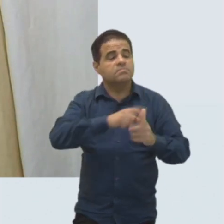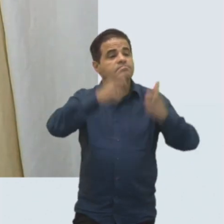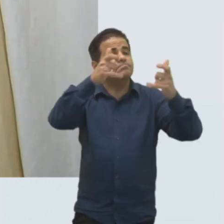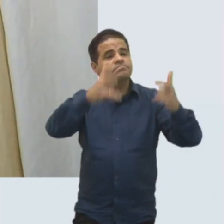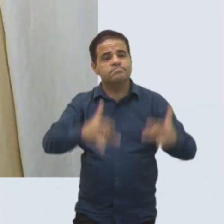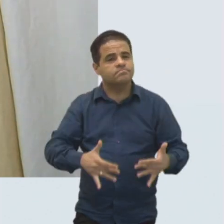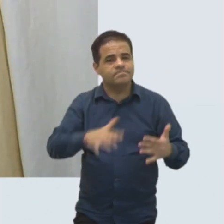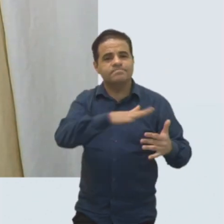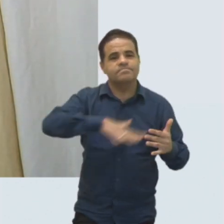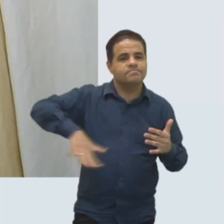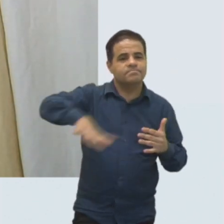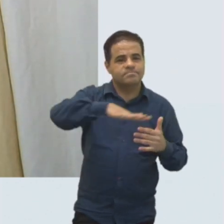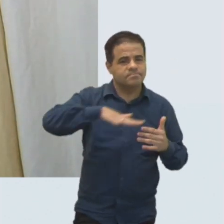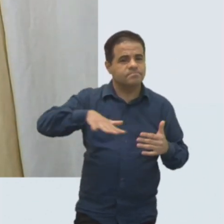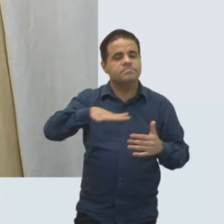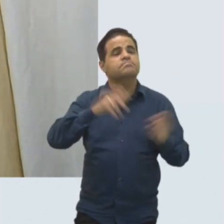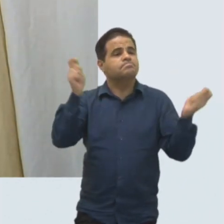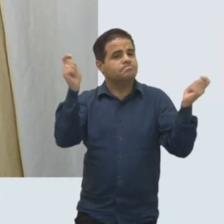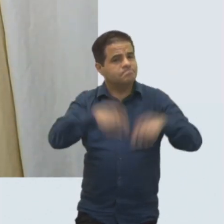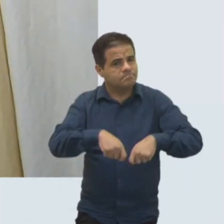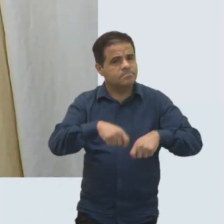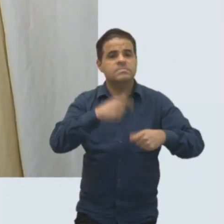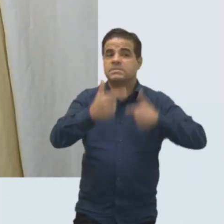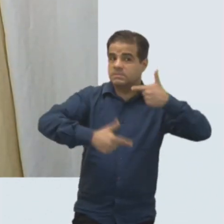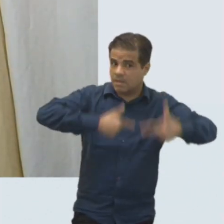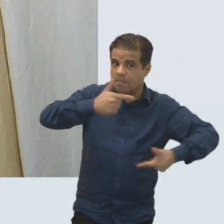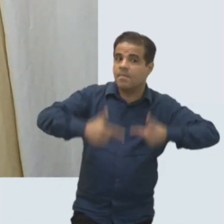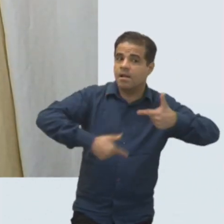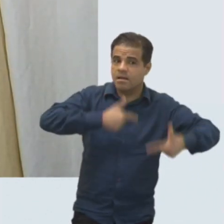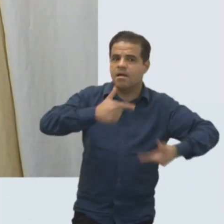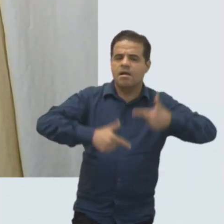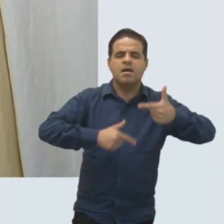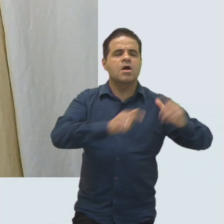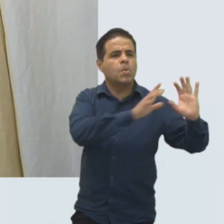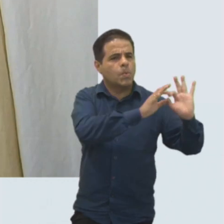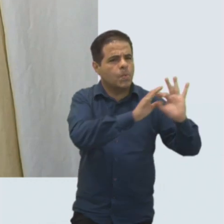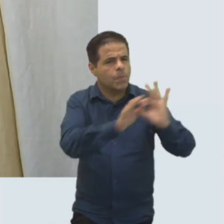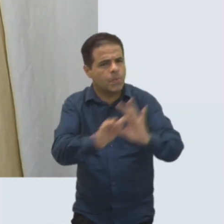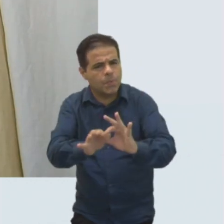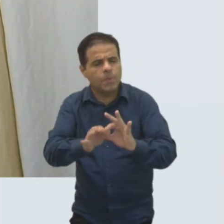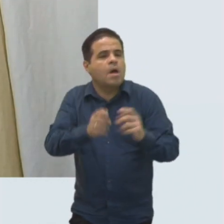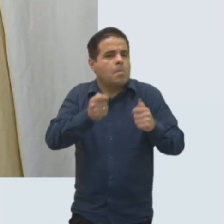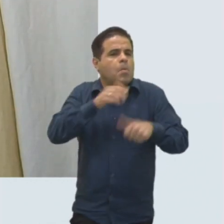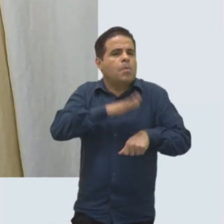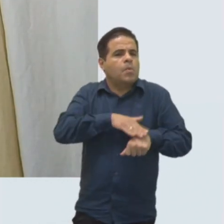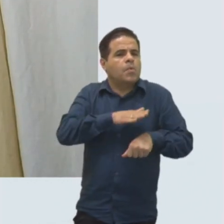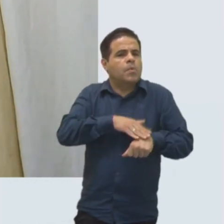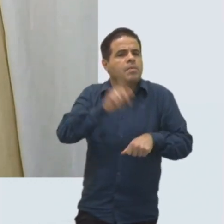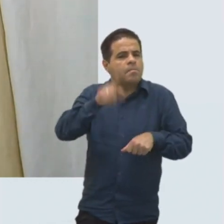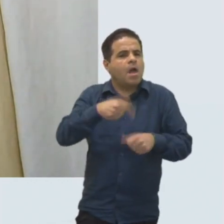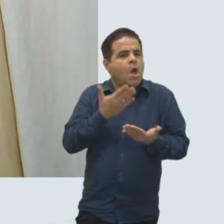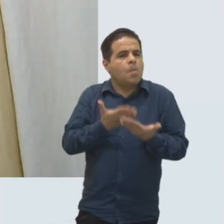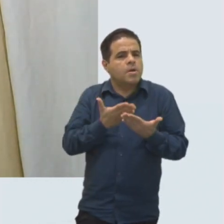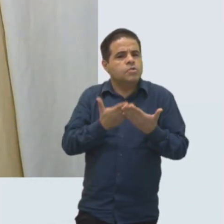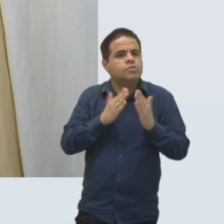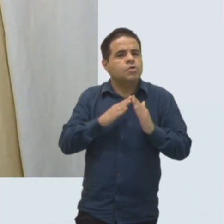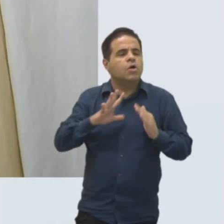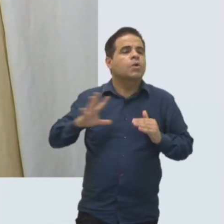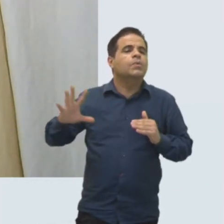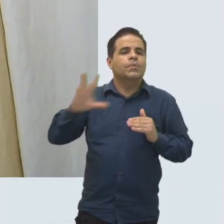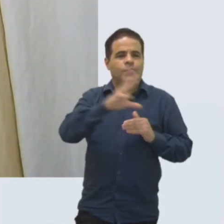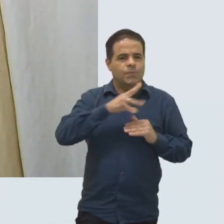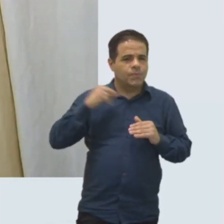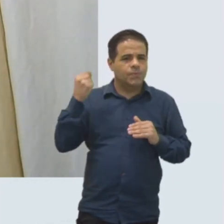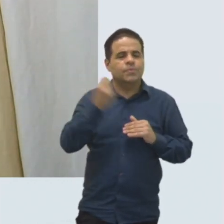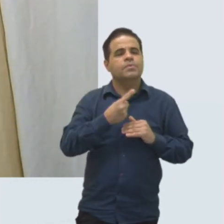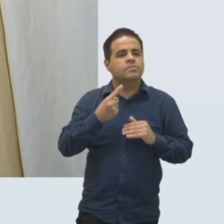da qual ela surgiu, né? Como é que foi possível trabalhar ela. E o contexto é bastante interessante, porque era uma escola onde todo